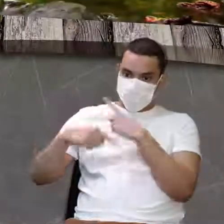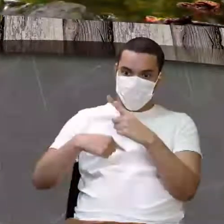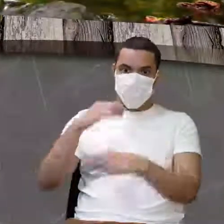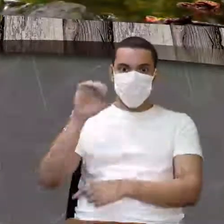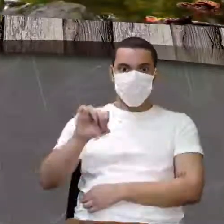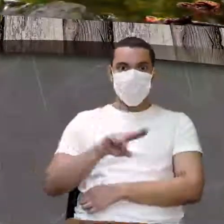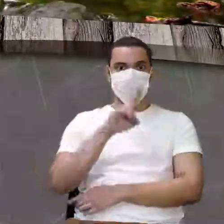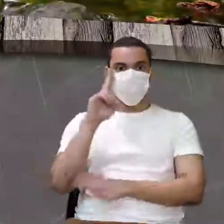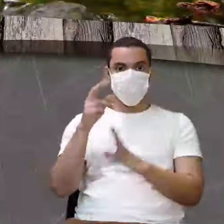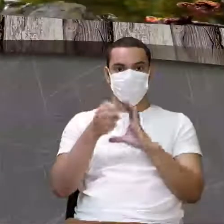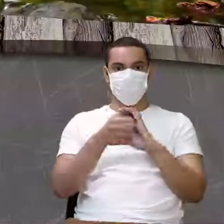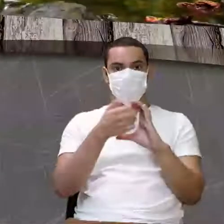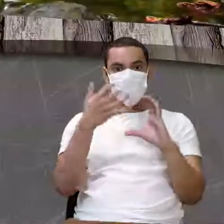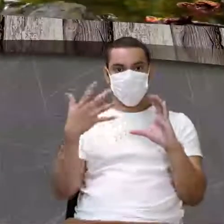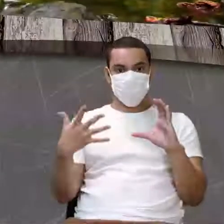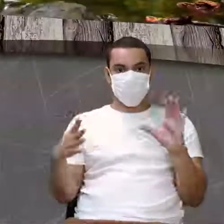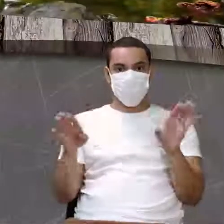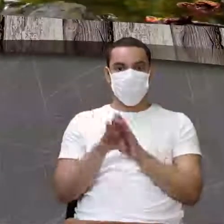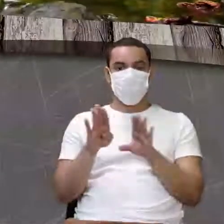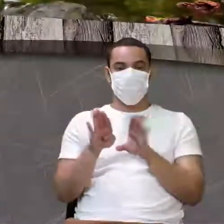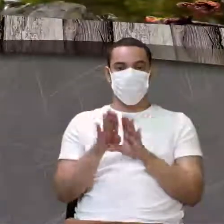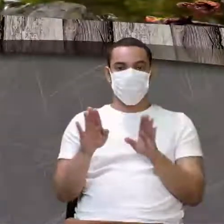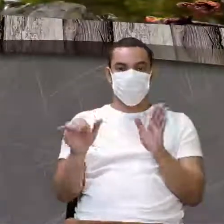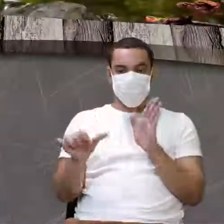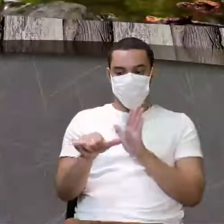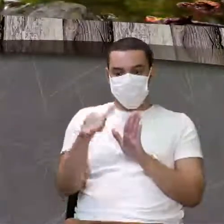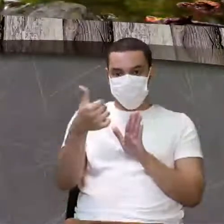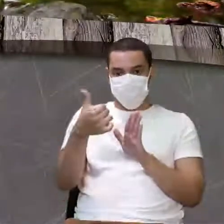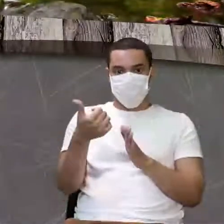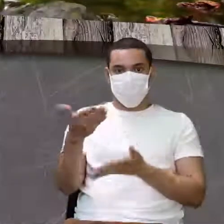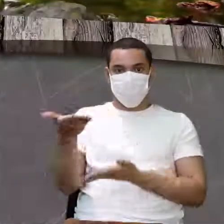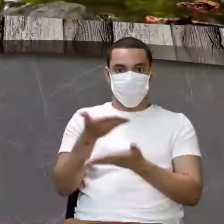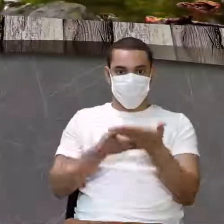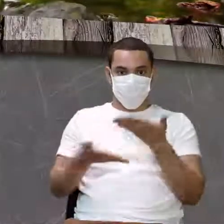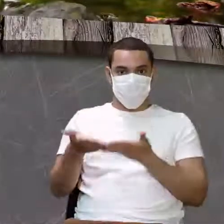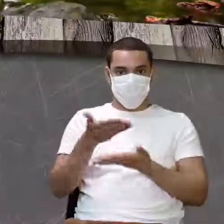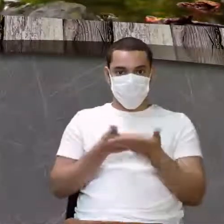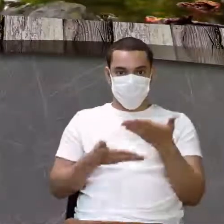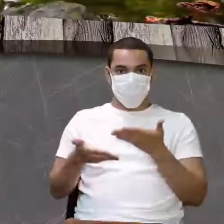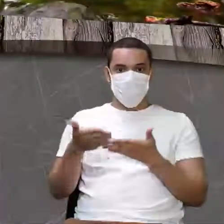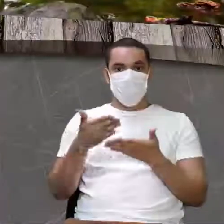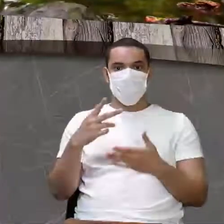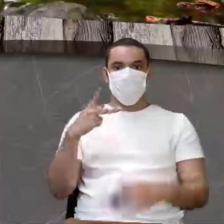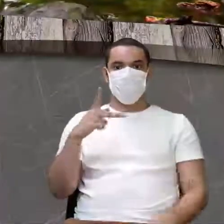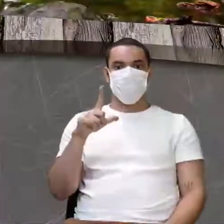ou características primitivas compartilhadas, no caso das